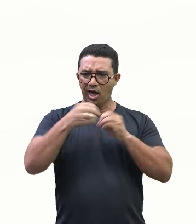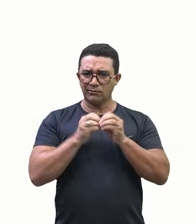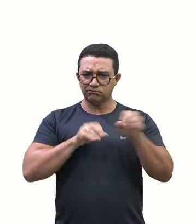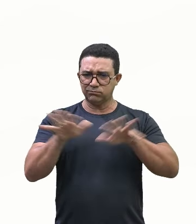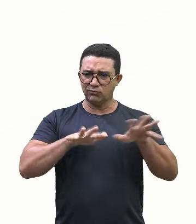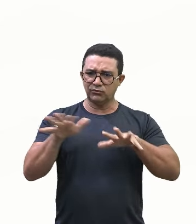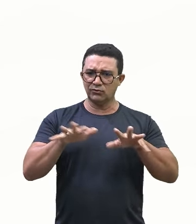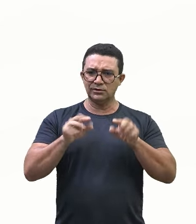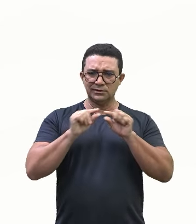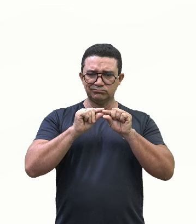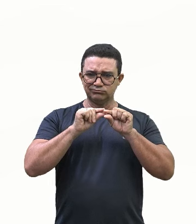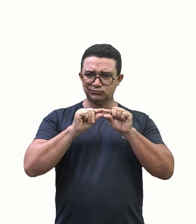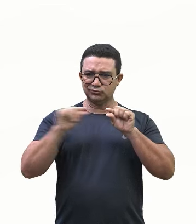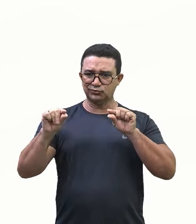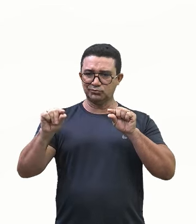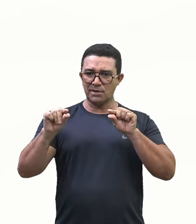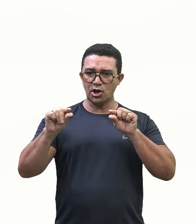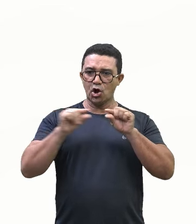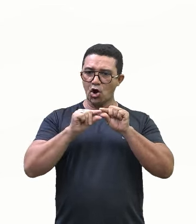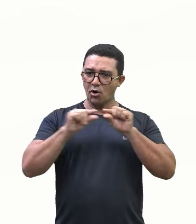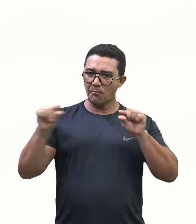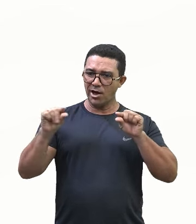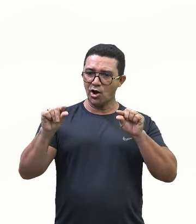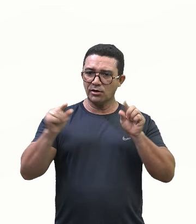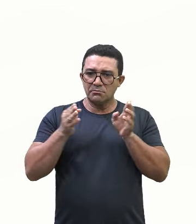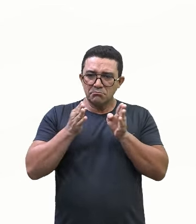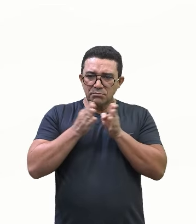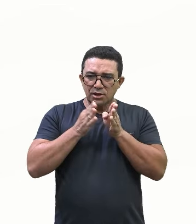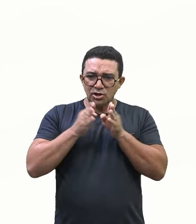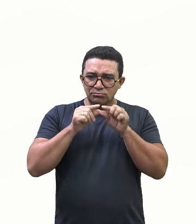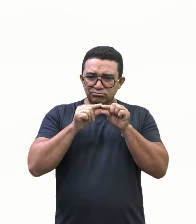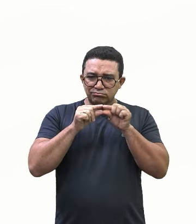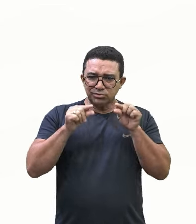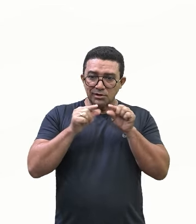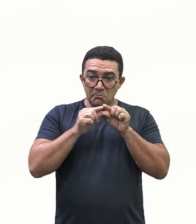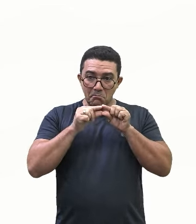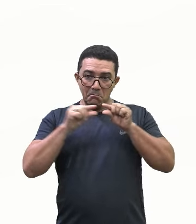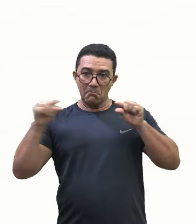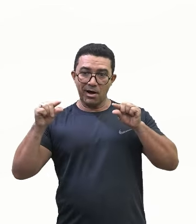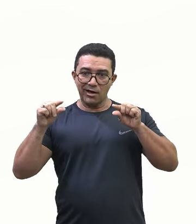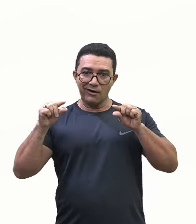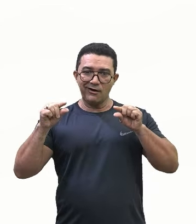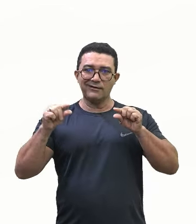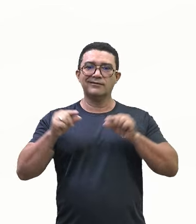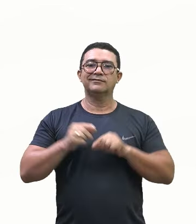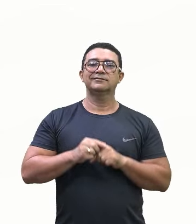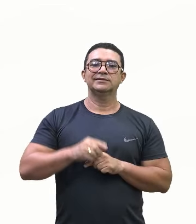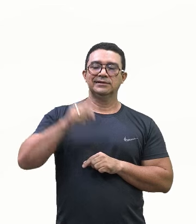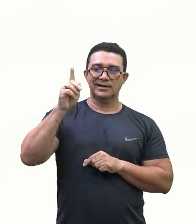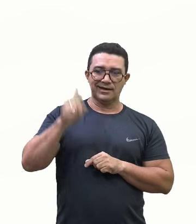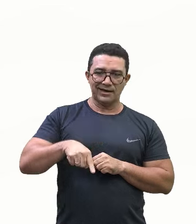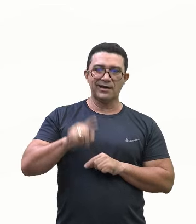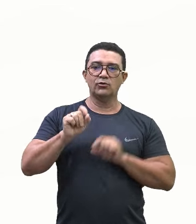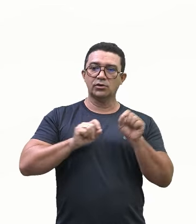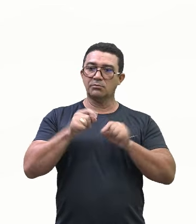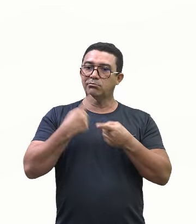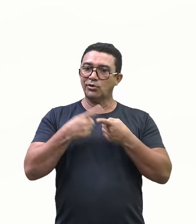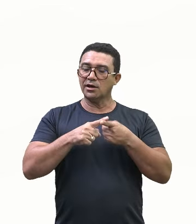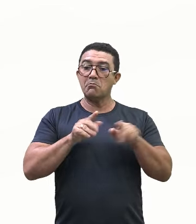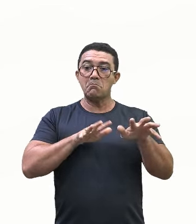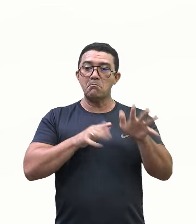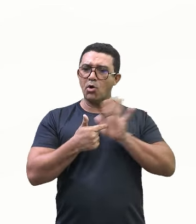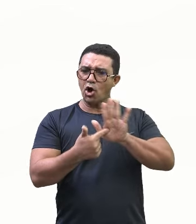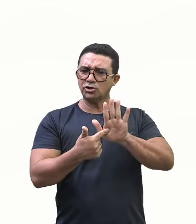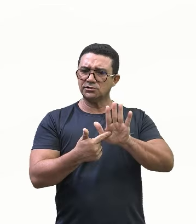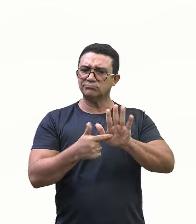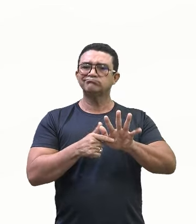seta fica maior. Então essa seta aqui que fica maior, ela está